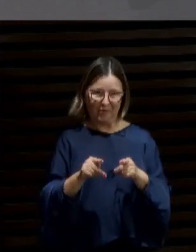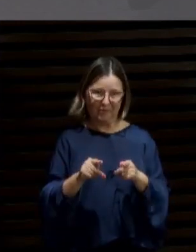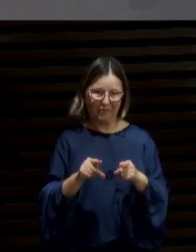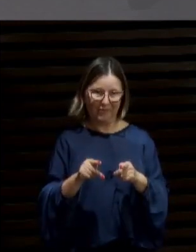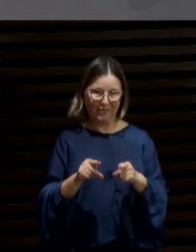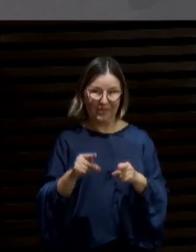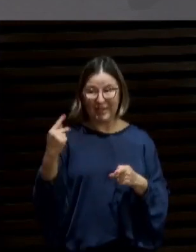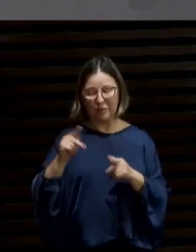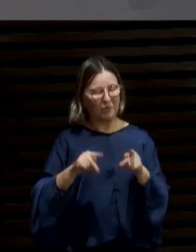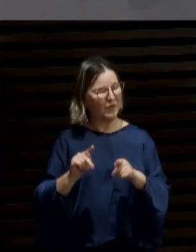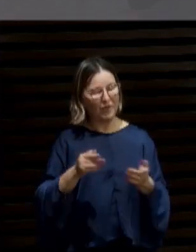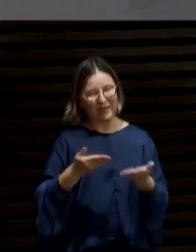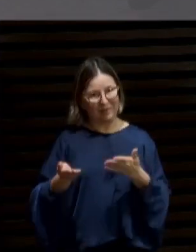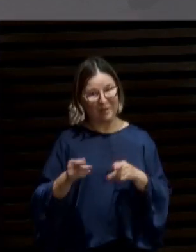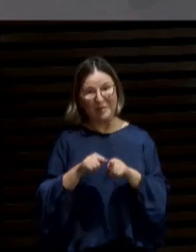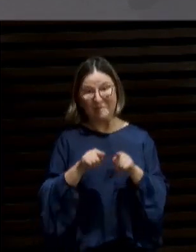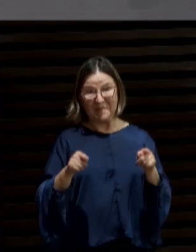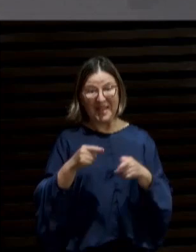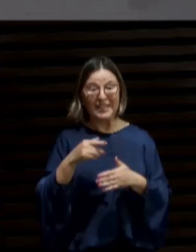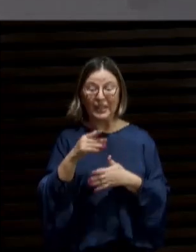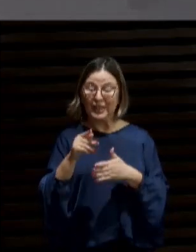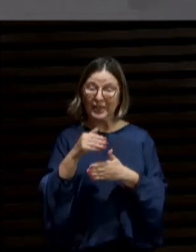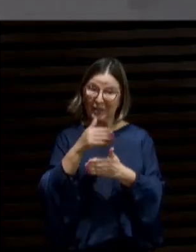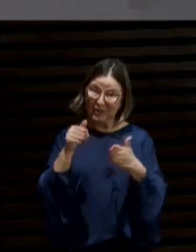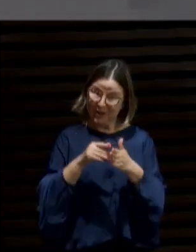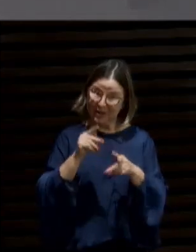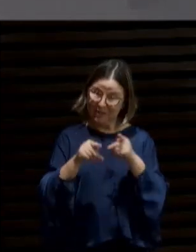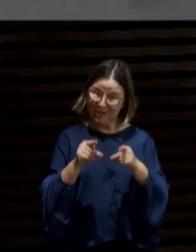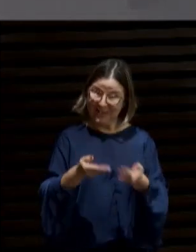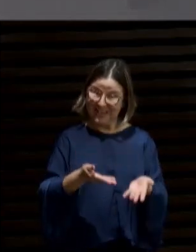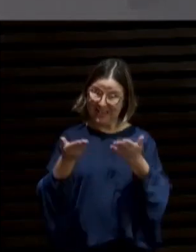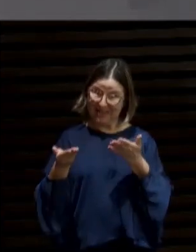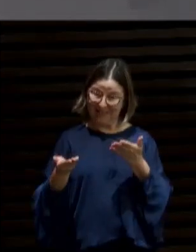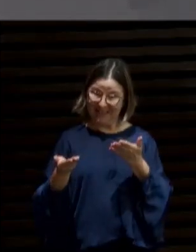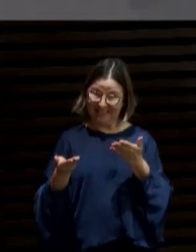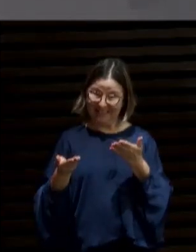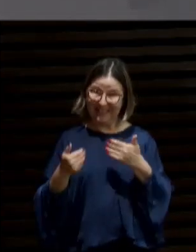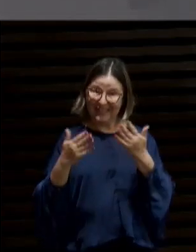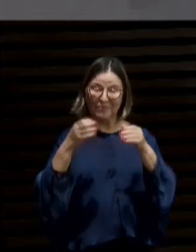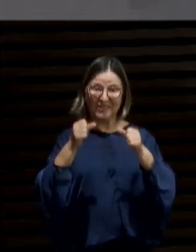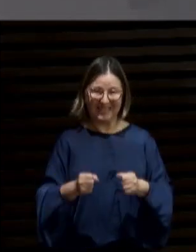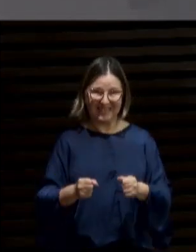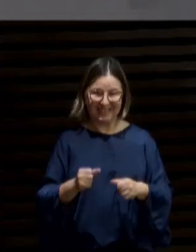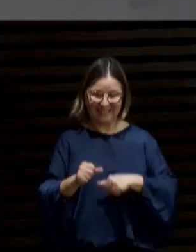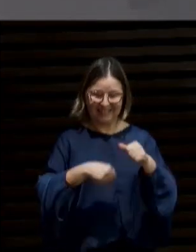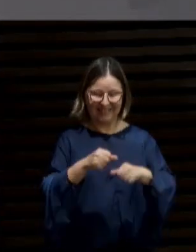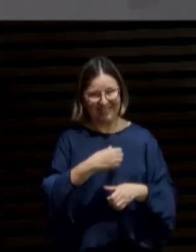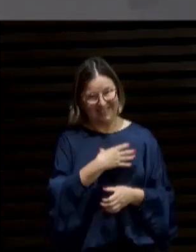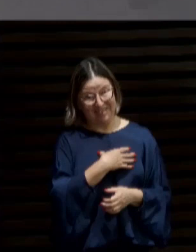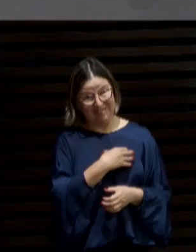o receberam. Quantos? Todos quantos o receberam, deu-lhes o poder